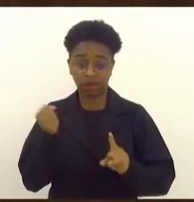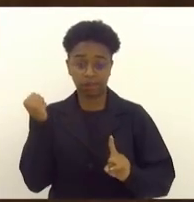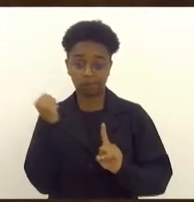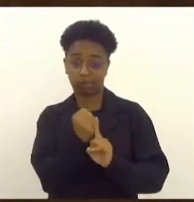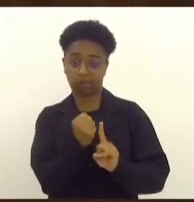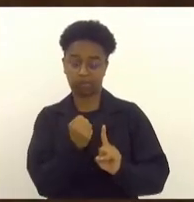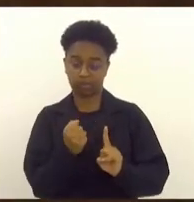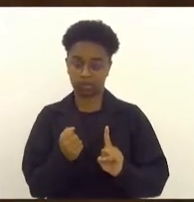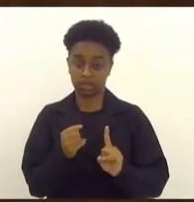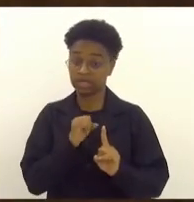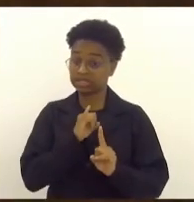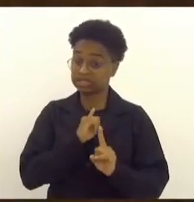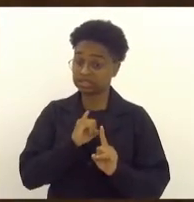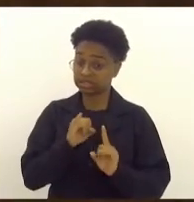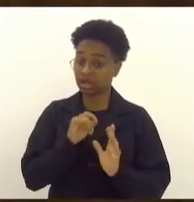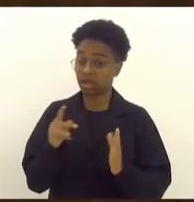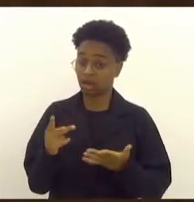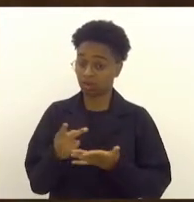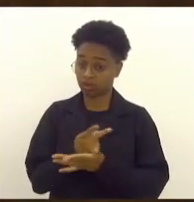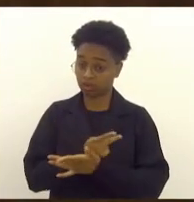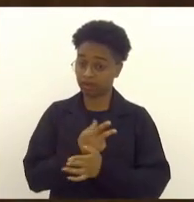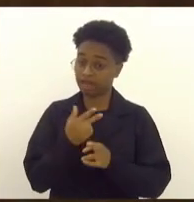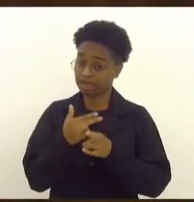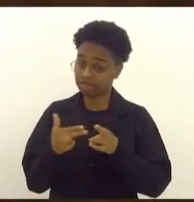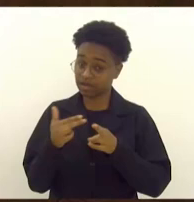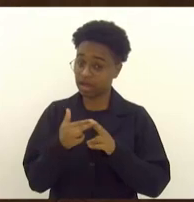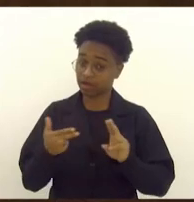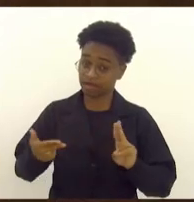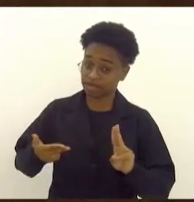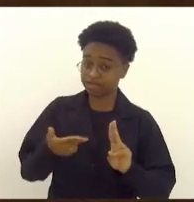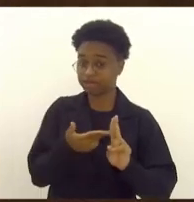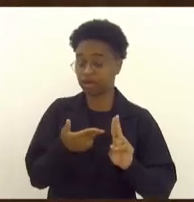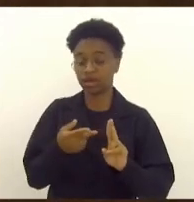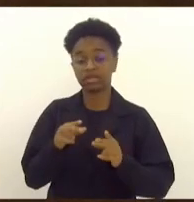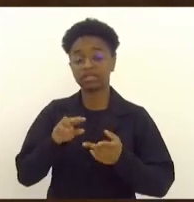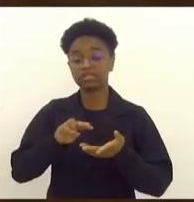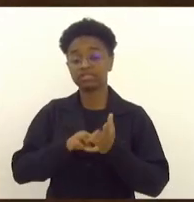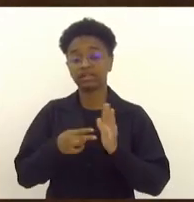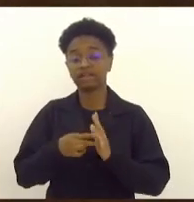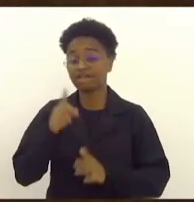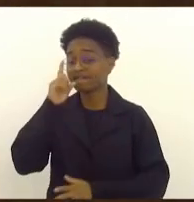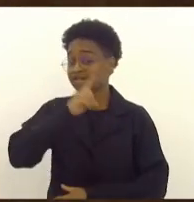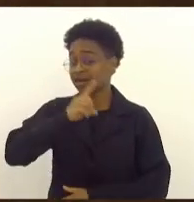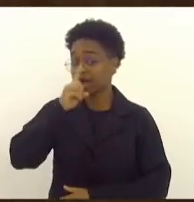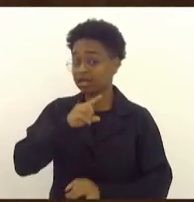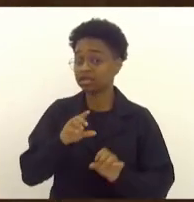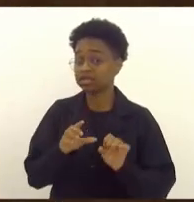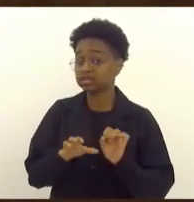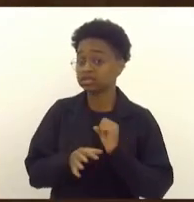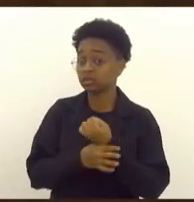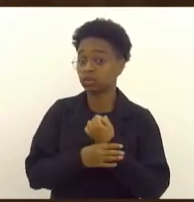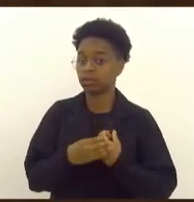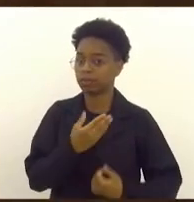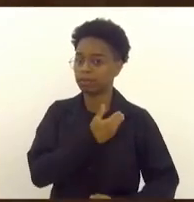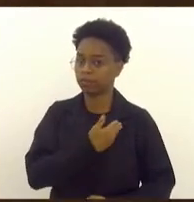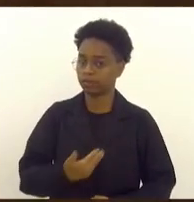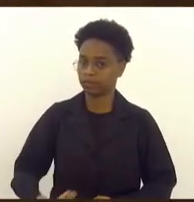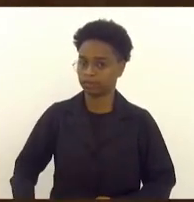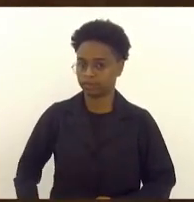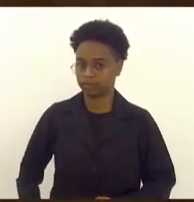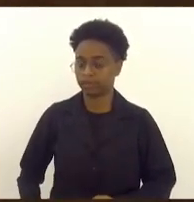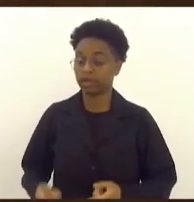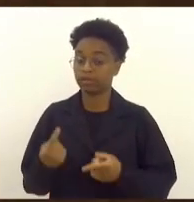E se for esfaqueada seria uma falha da Segurança Pública Segurança Pública